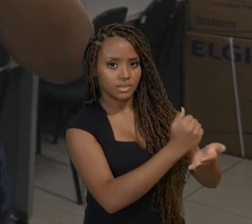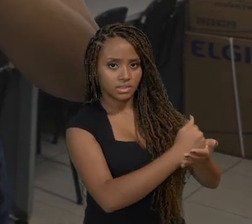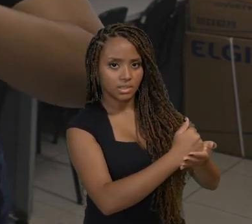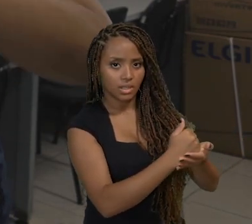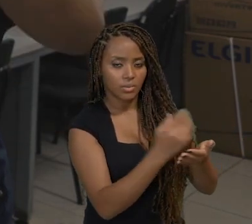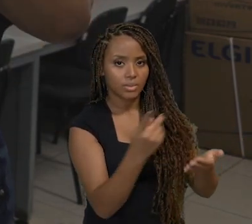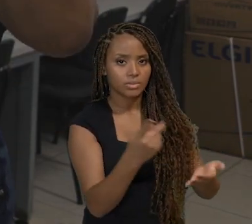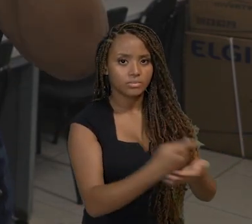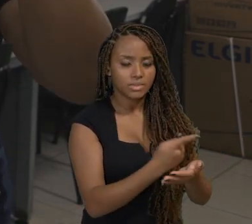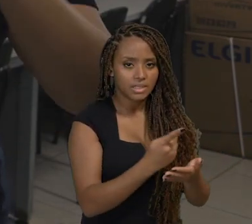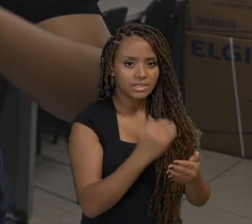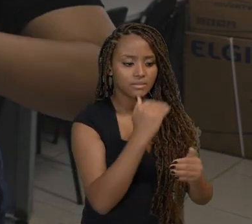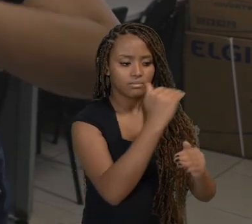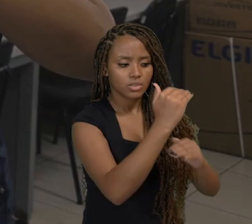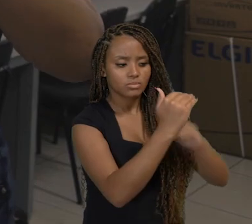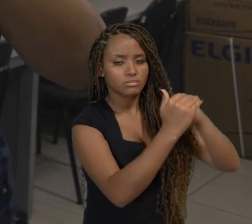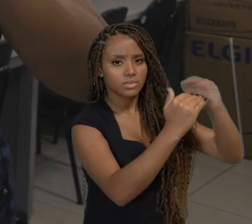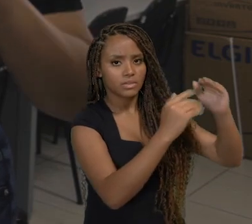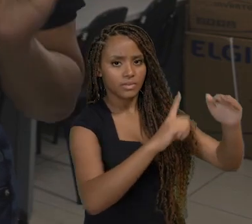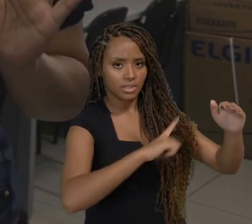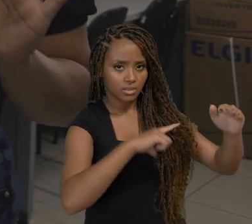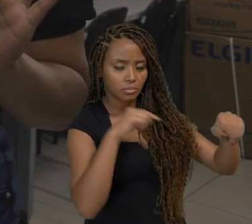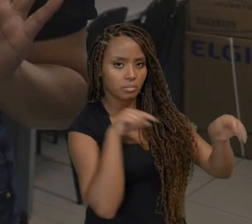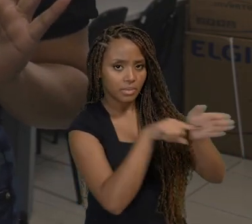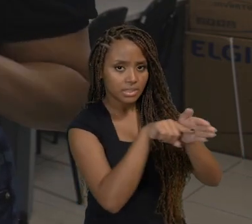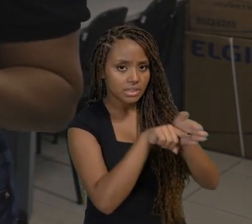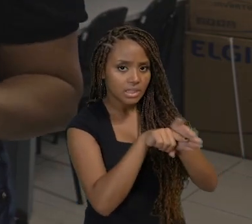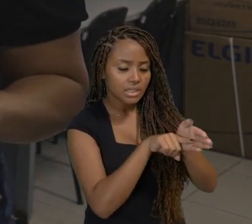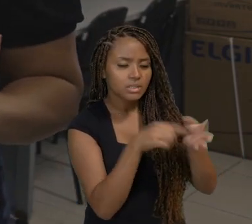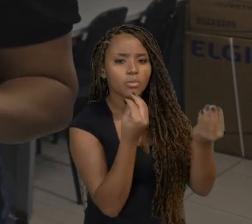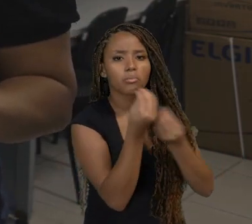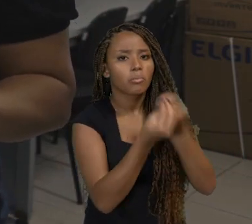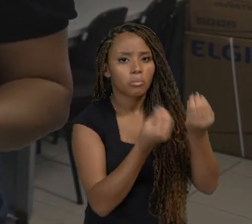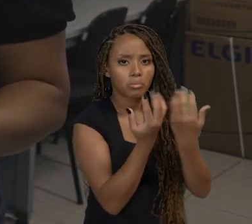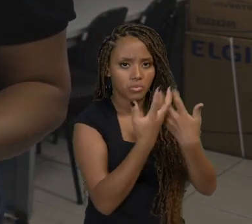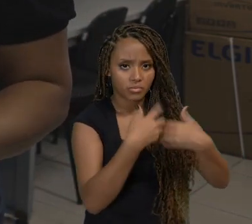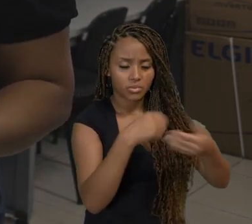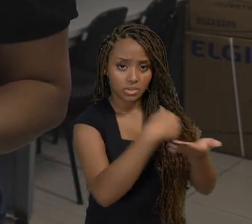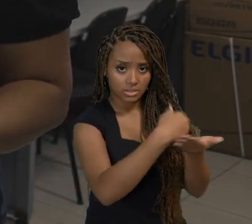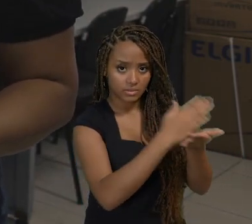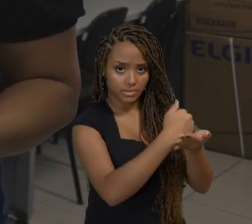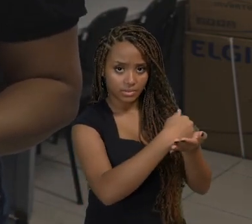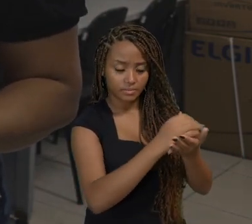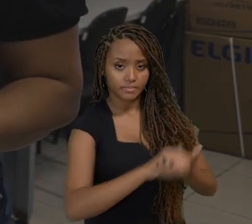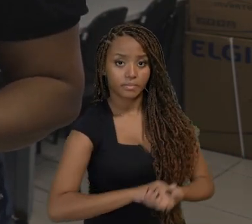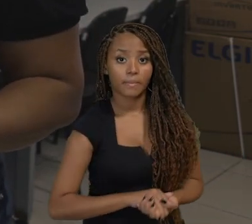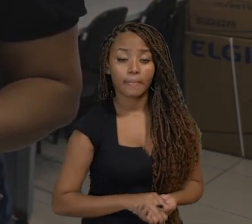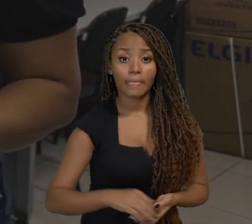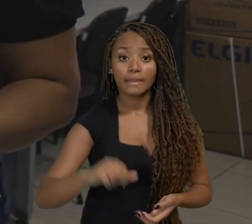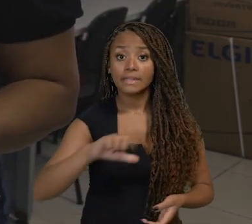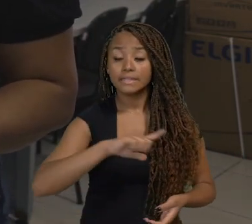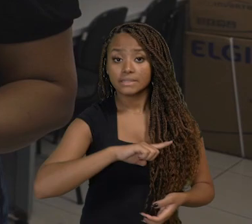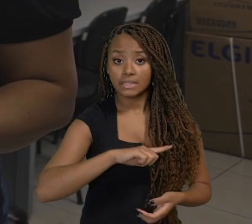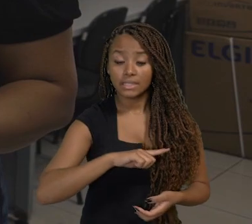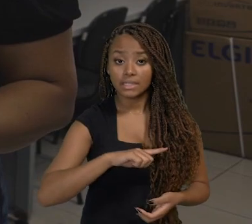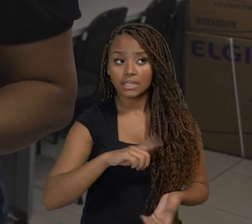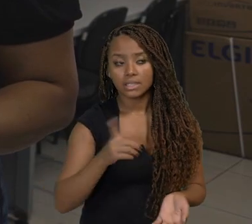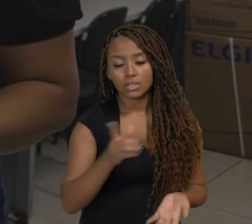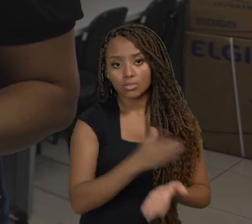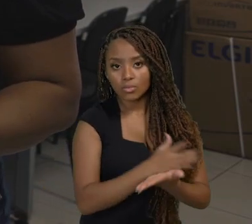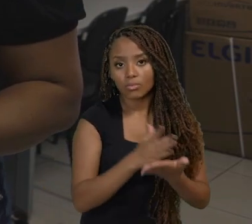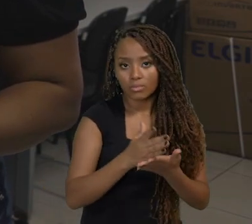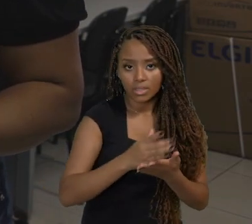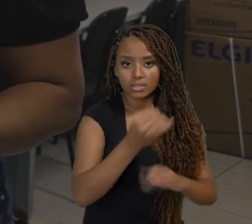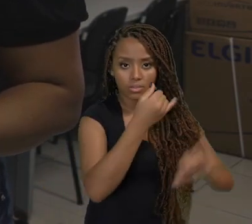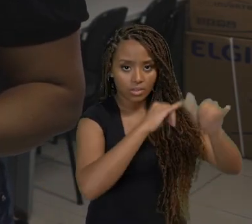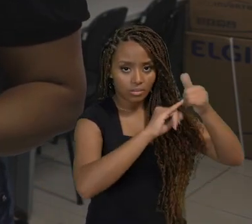vai subindo, vai tendo pesquisa, vai tendo local, assim, que é importante. Como que funciona essa divisão? Então, a gente tem, né, começa com um laboratório lá